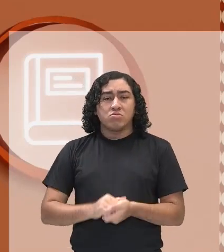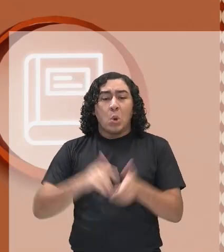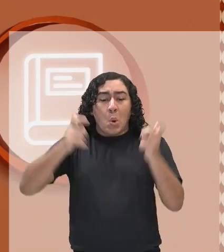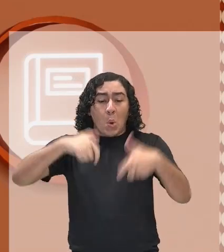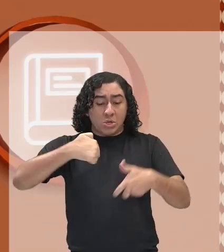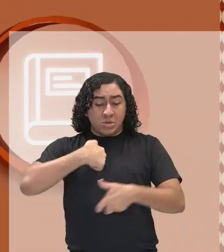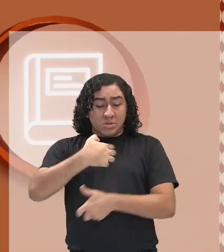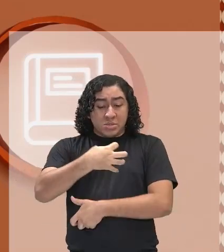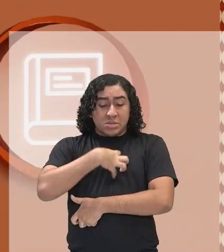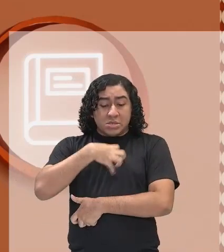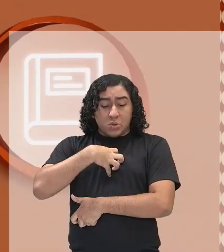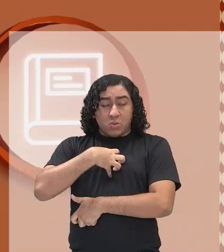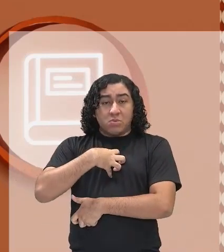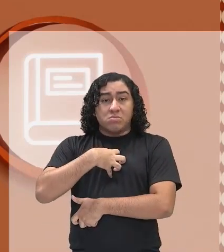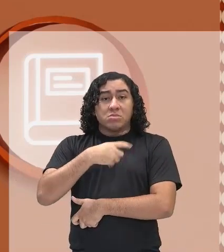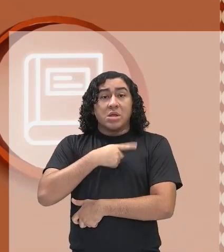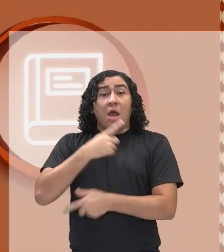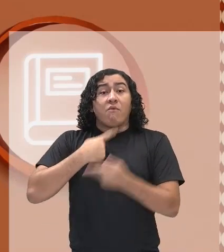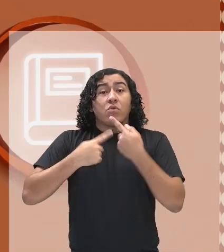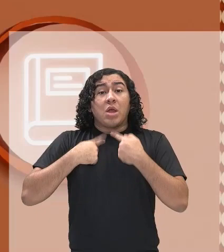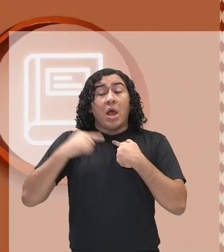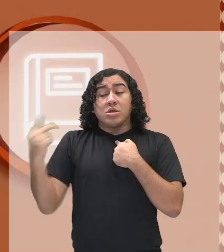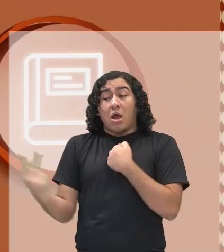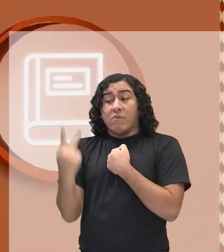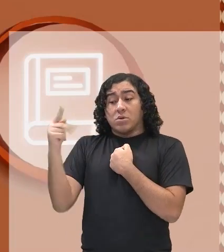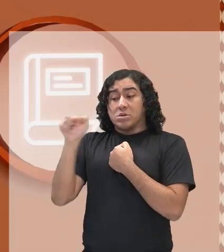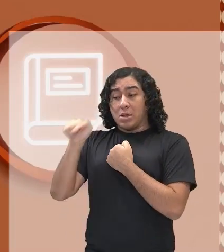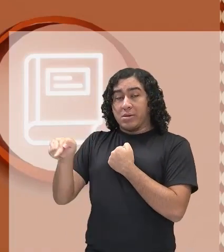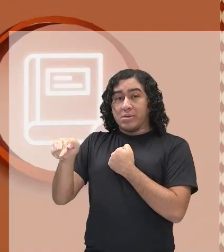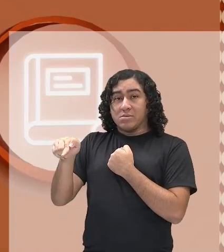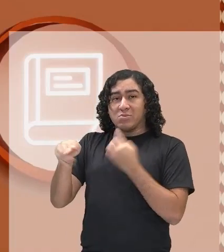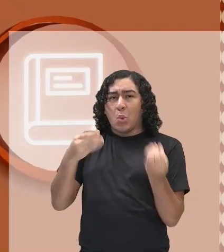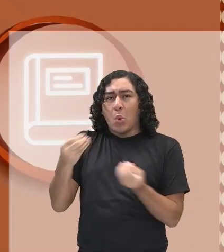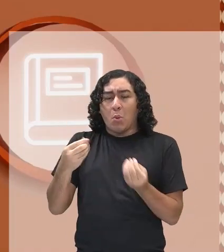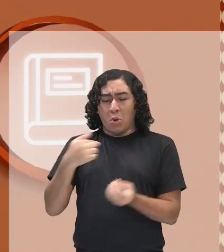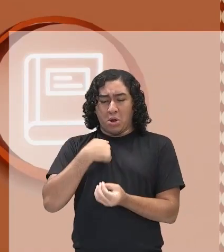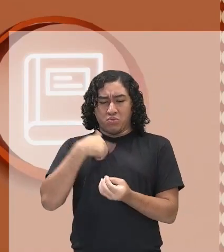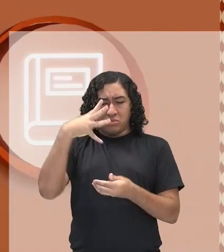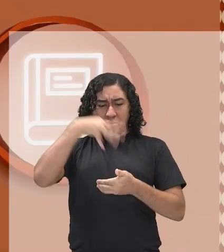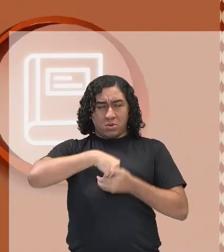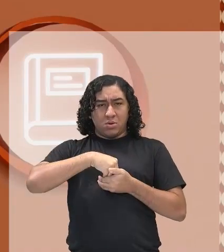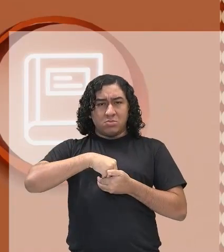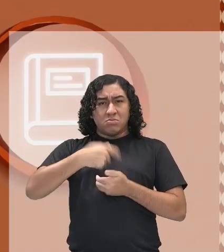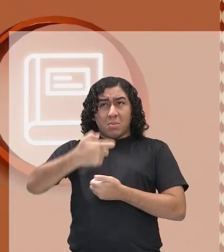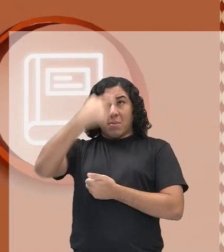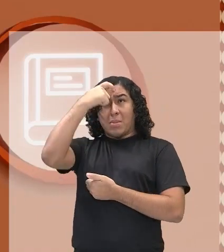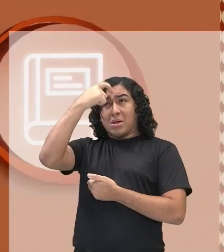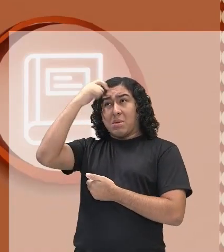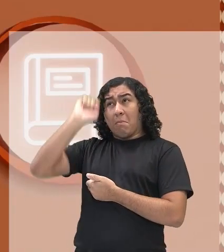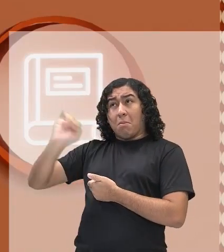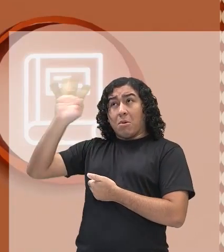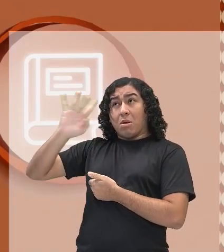meu desejo de valorizar aquilo? Dentro de mim? Onde que eu encontro dentro de mim?